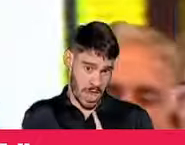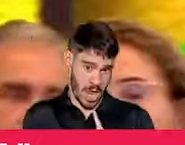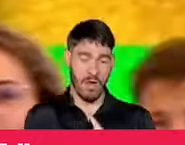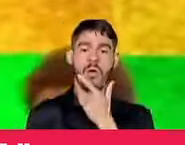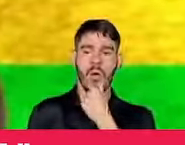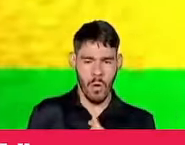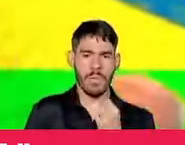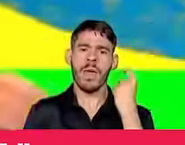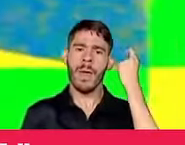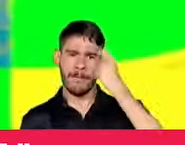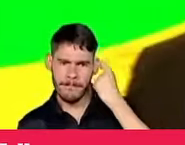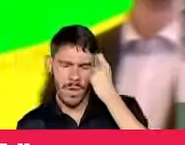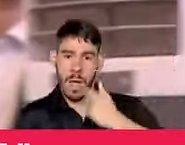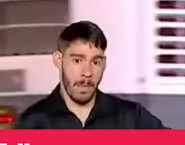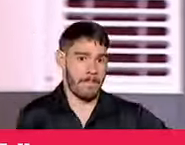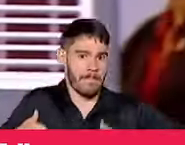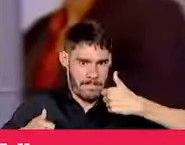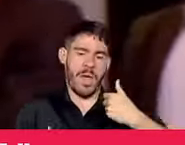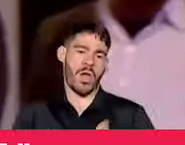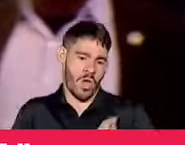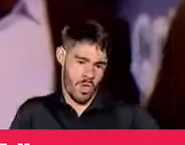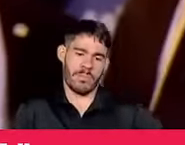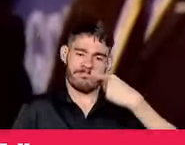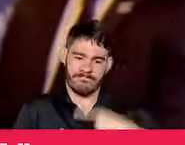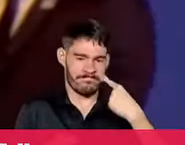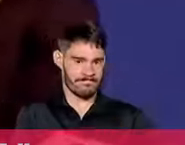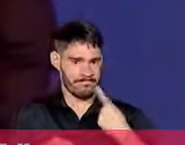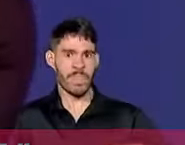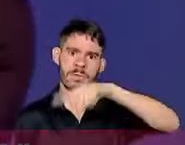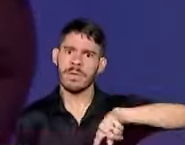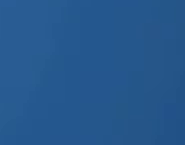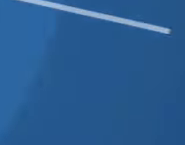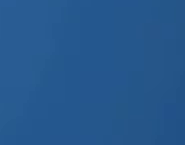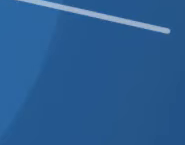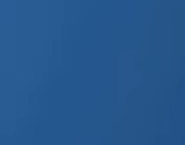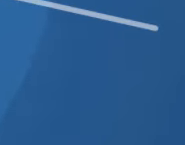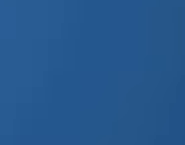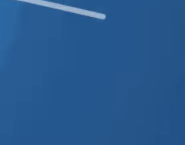que se preocupa em melhorar a vida dessa cidade. Vocês têm que ter certeza disso.